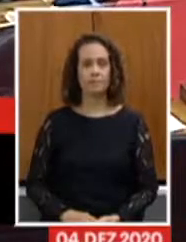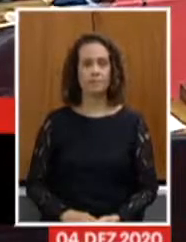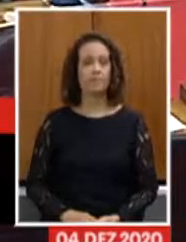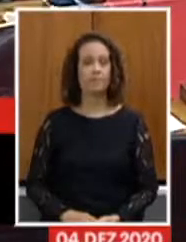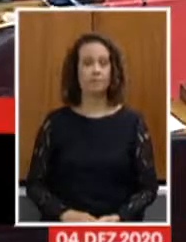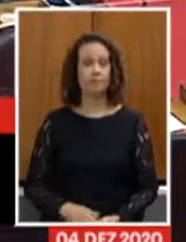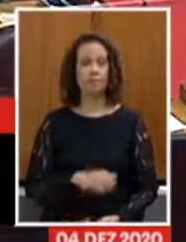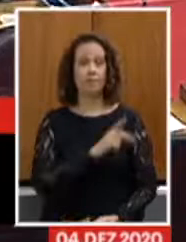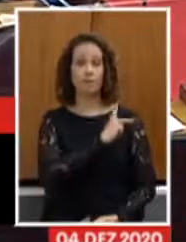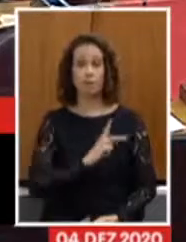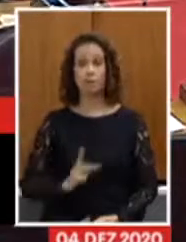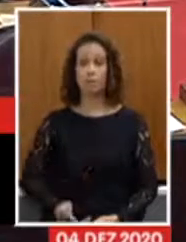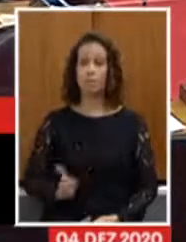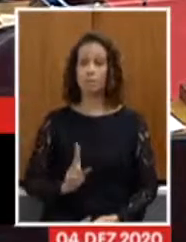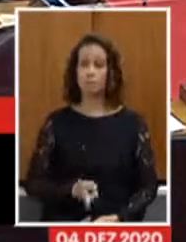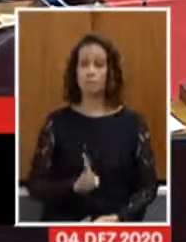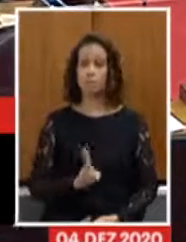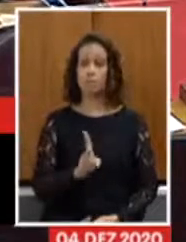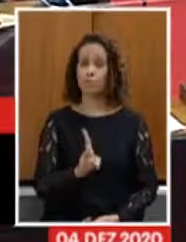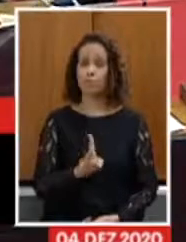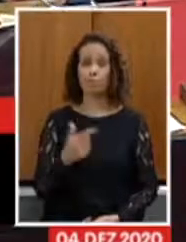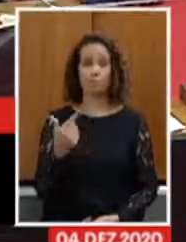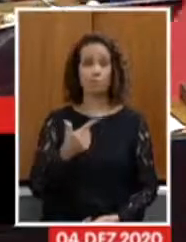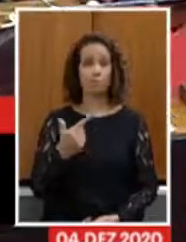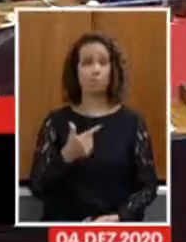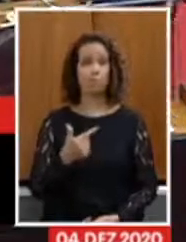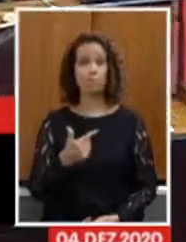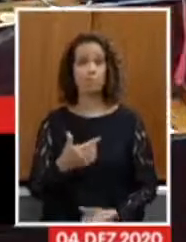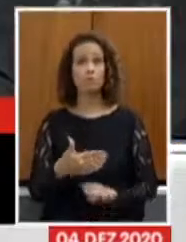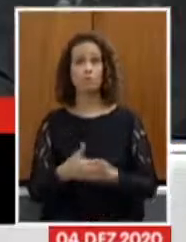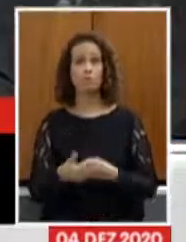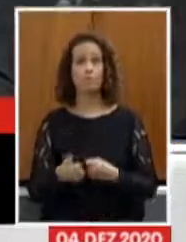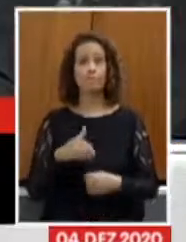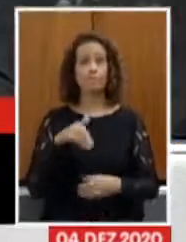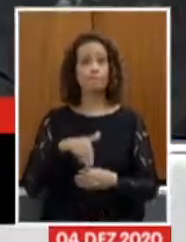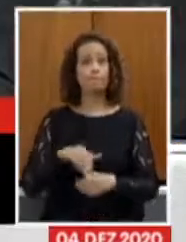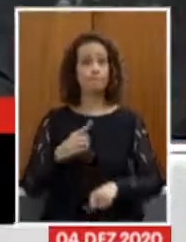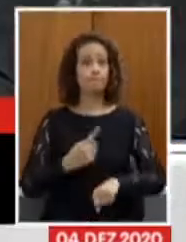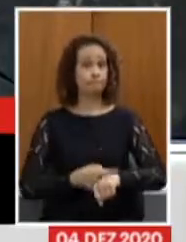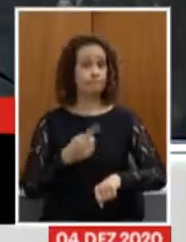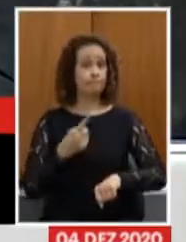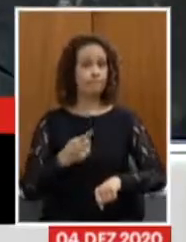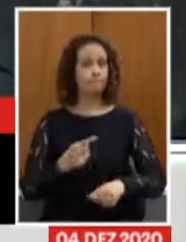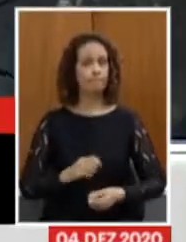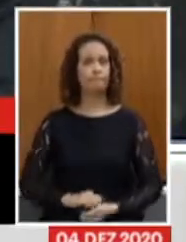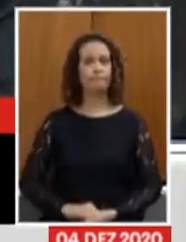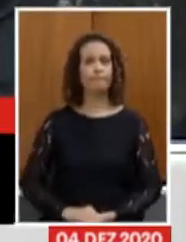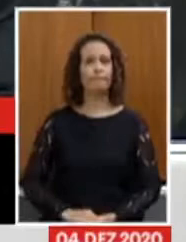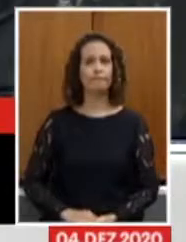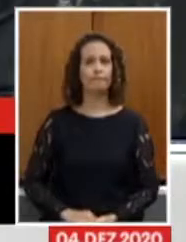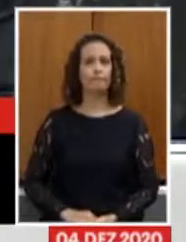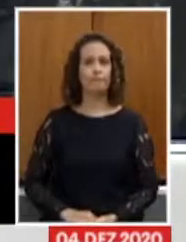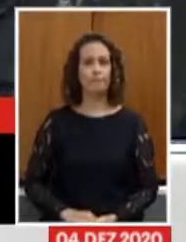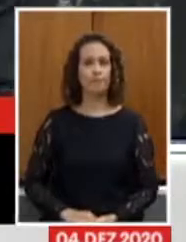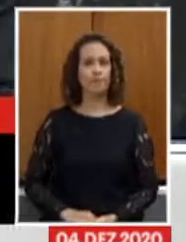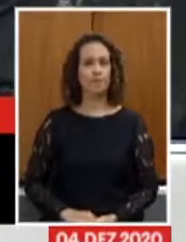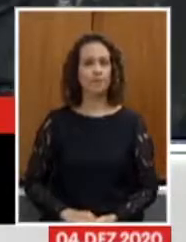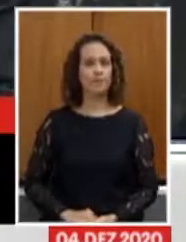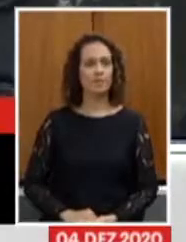A presidência vai proceder à segunda chamada de votação. Em votação.